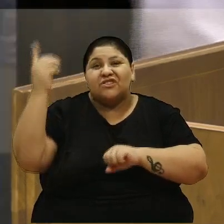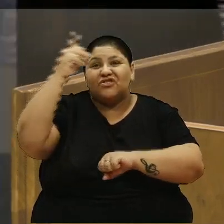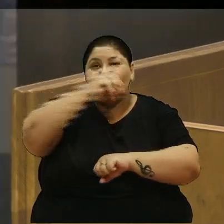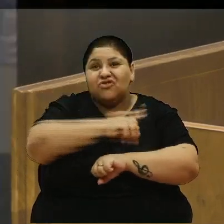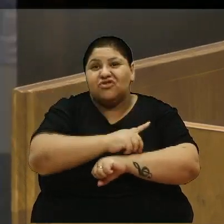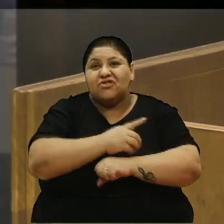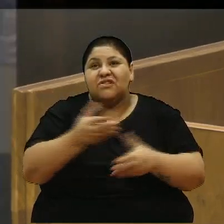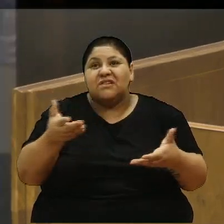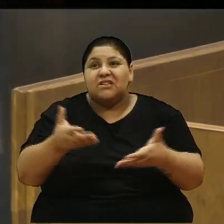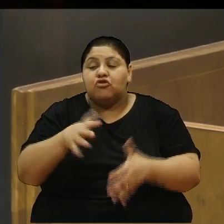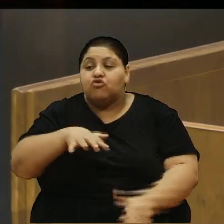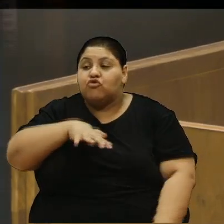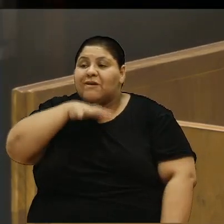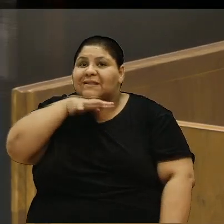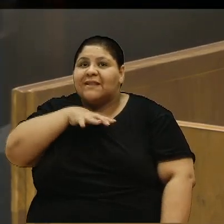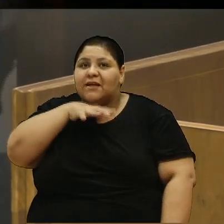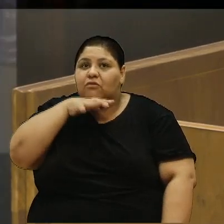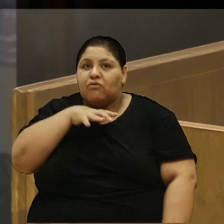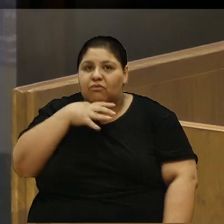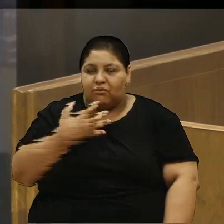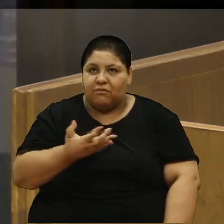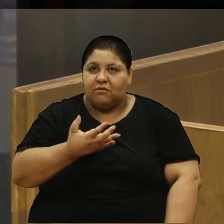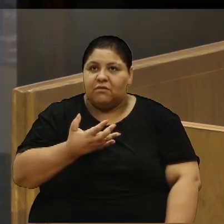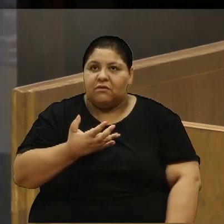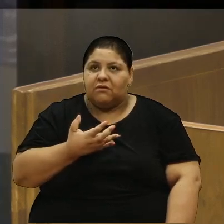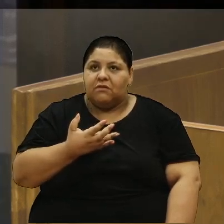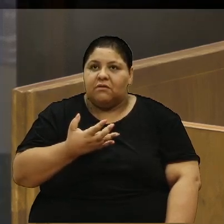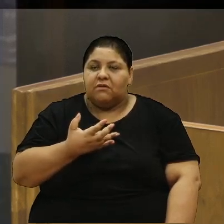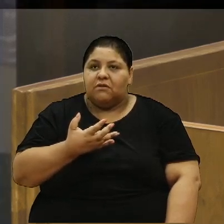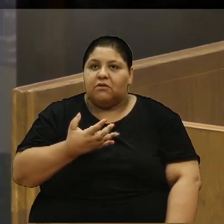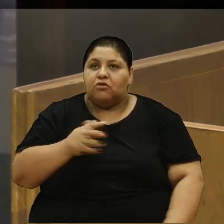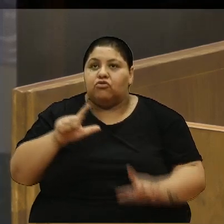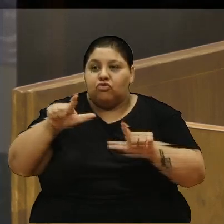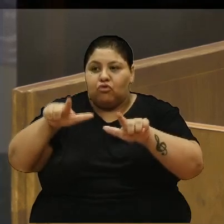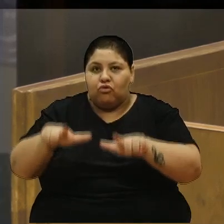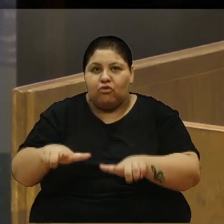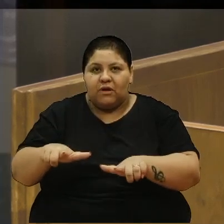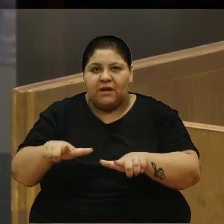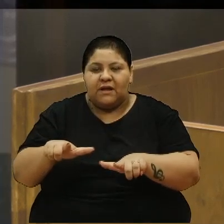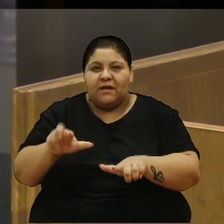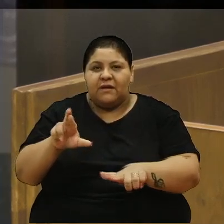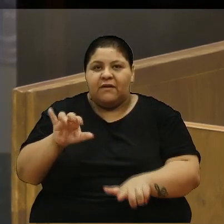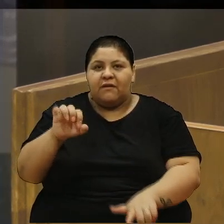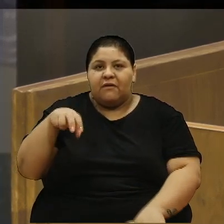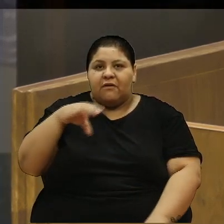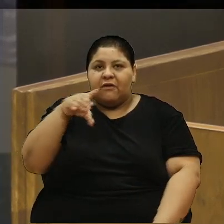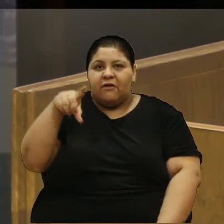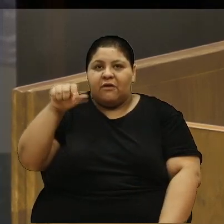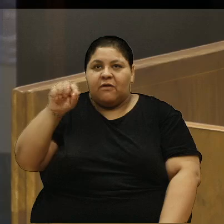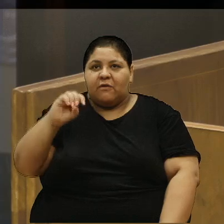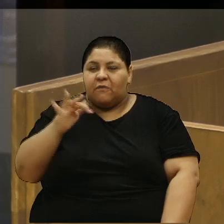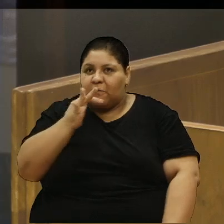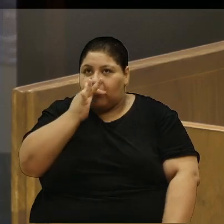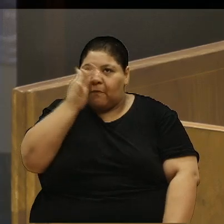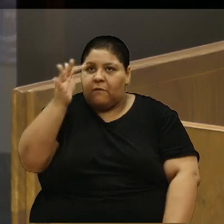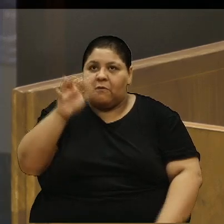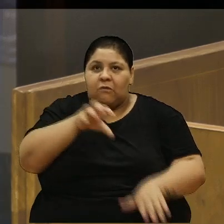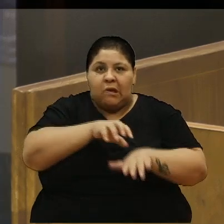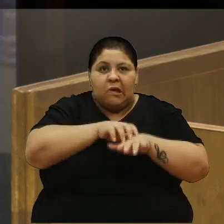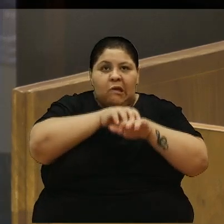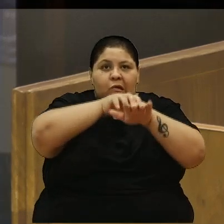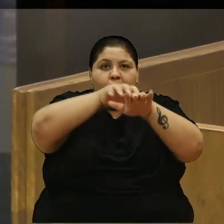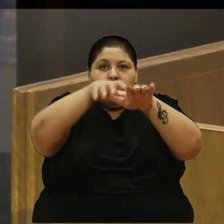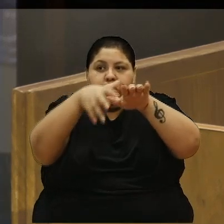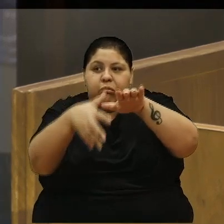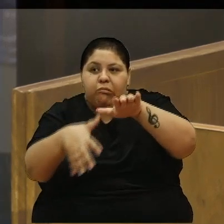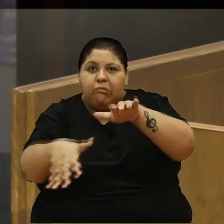estávamos lá no aterro sanitário, no Rincão das Flores, quando chegou um caminhão lá, o caminhão descarregou, voou aquela